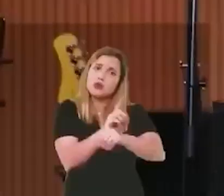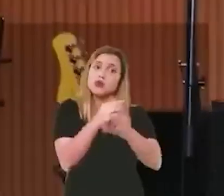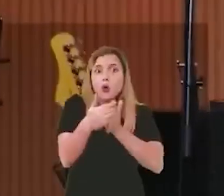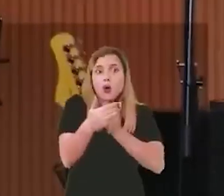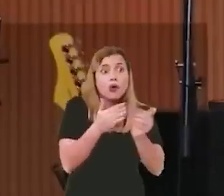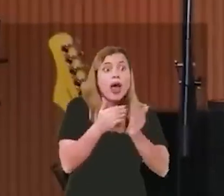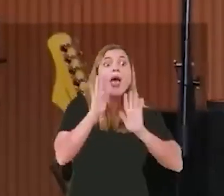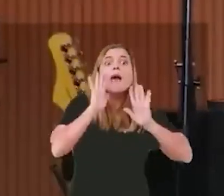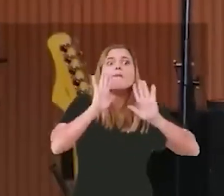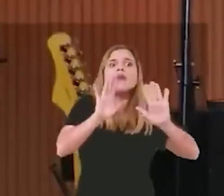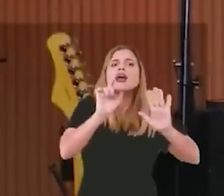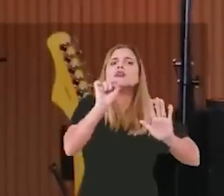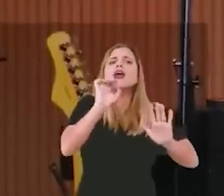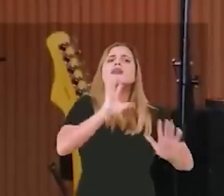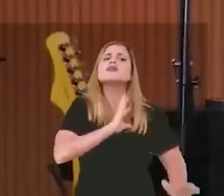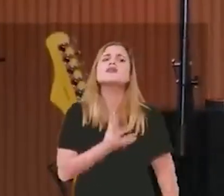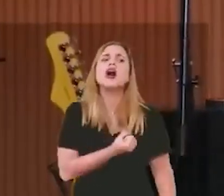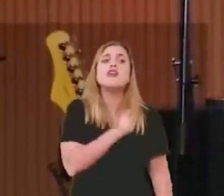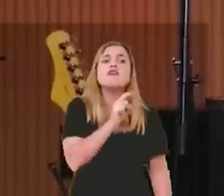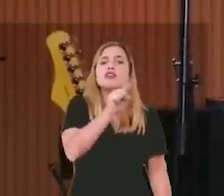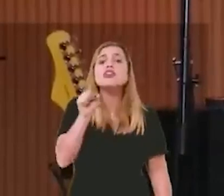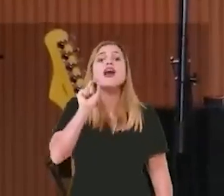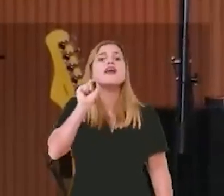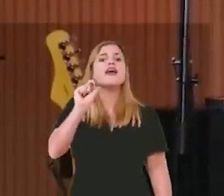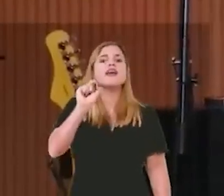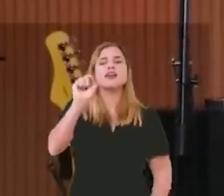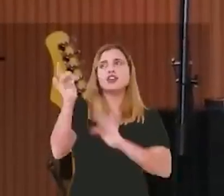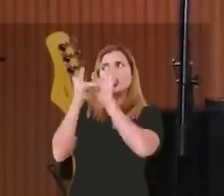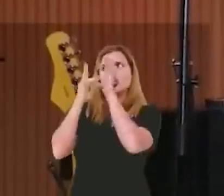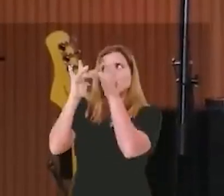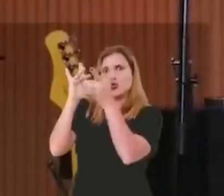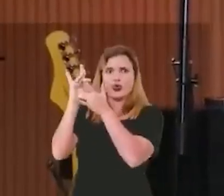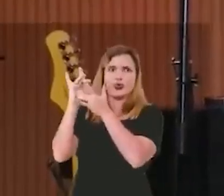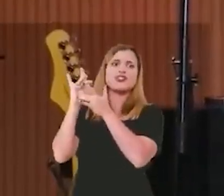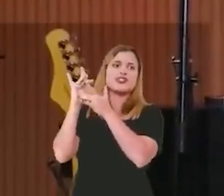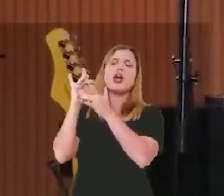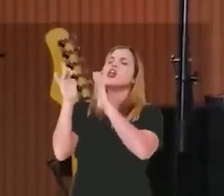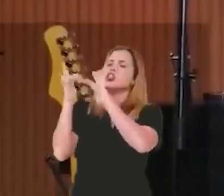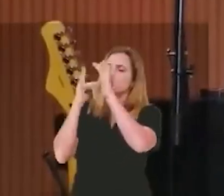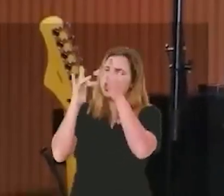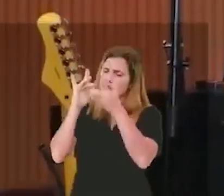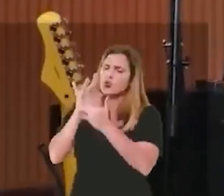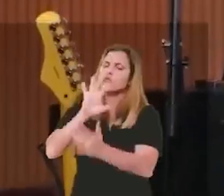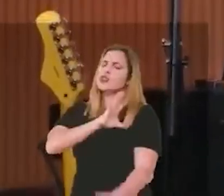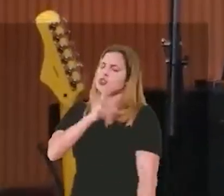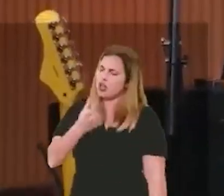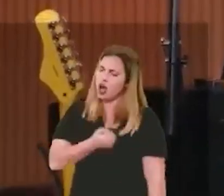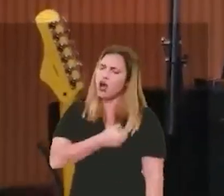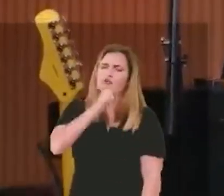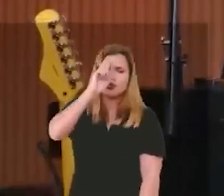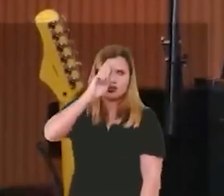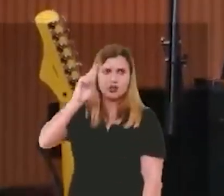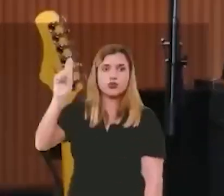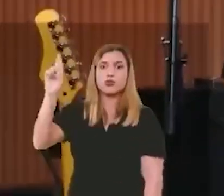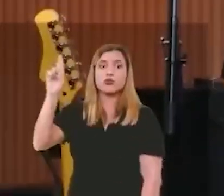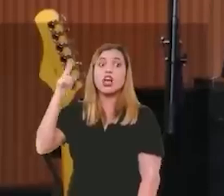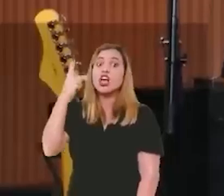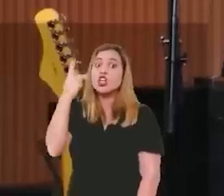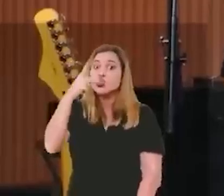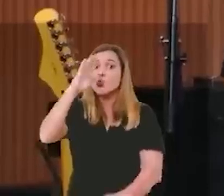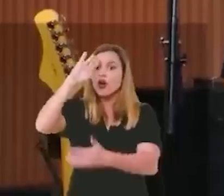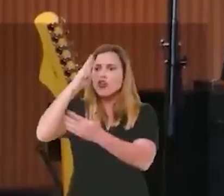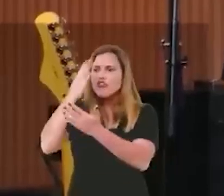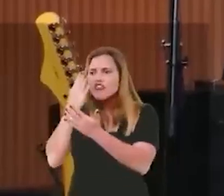quem salva você é Jesus. Quem leva você para o céu é Jesus. A sua confiança tem que estar em